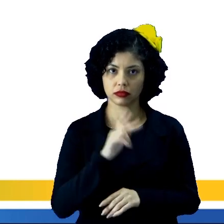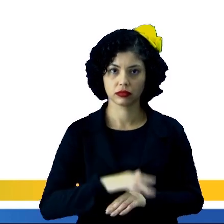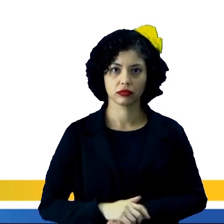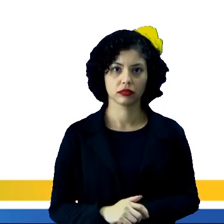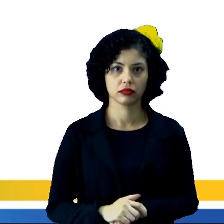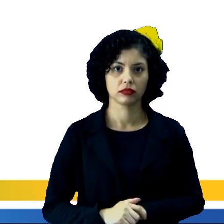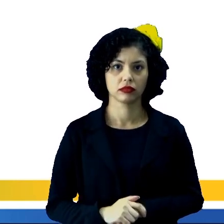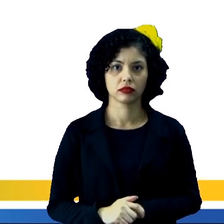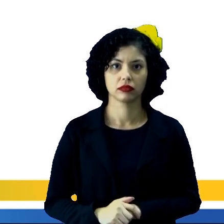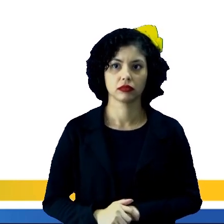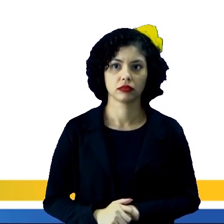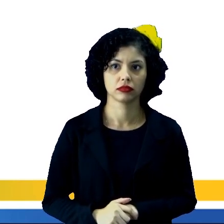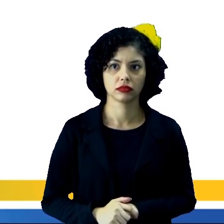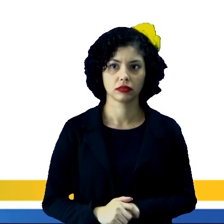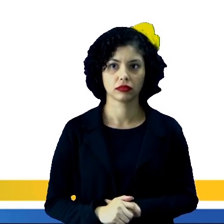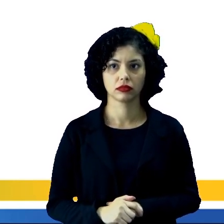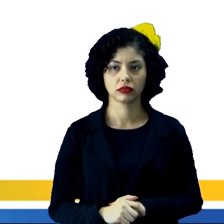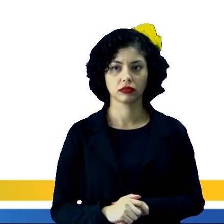ok?